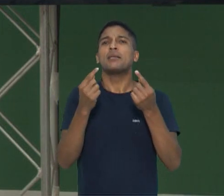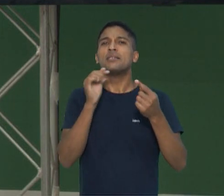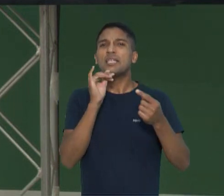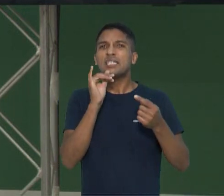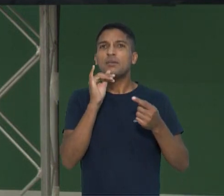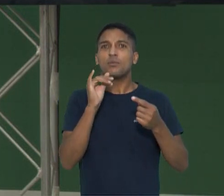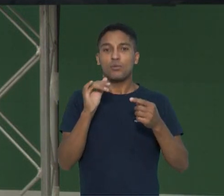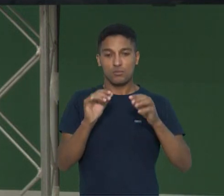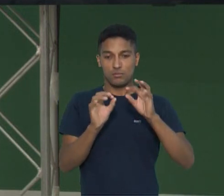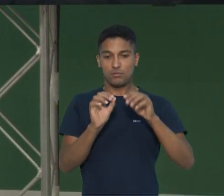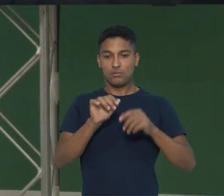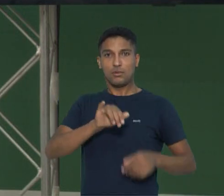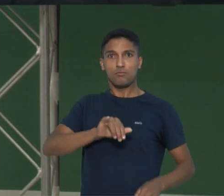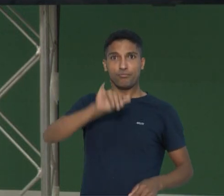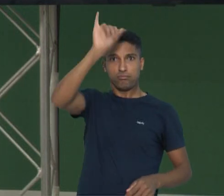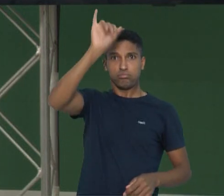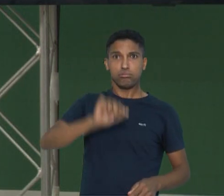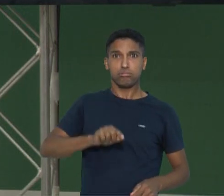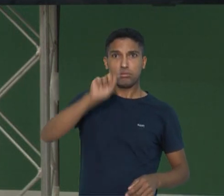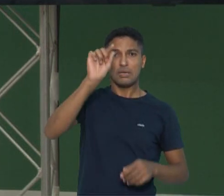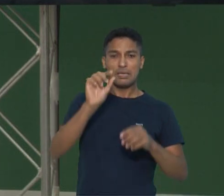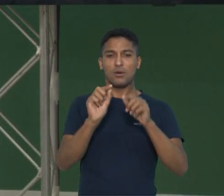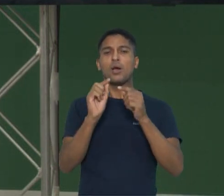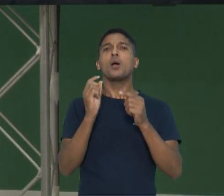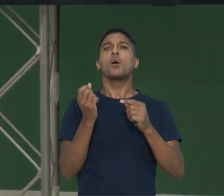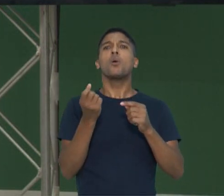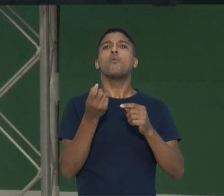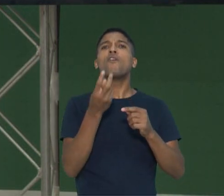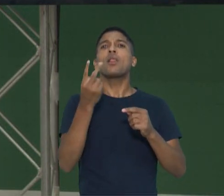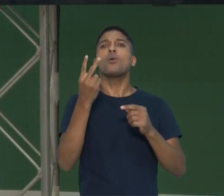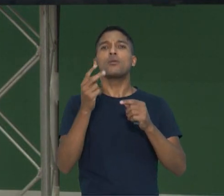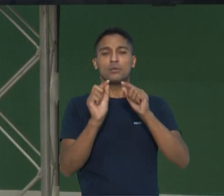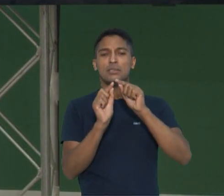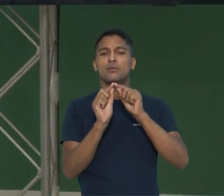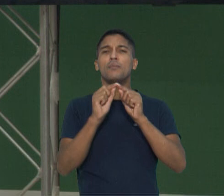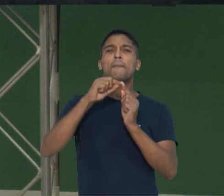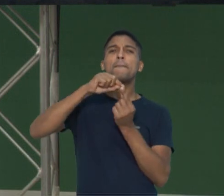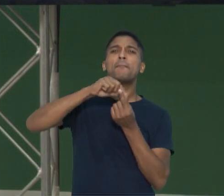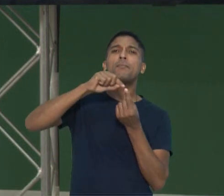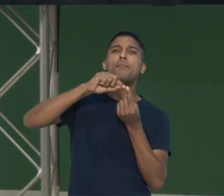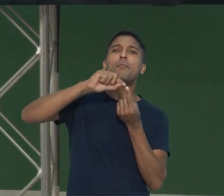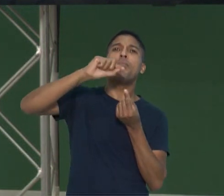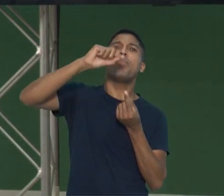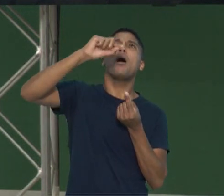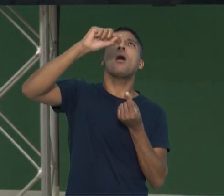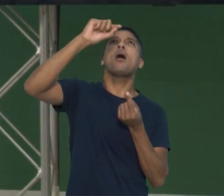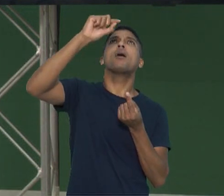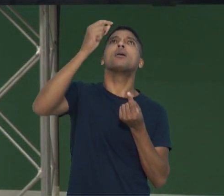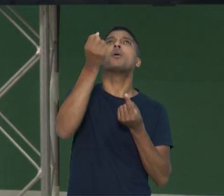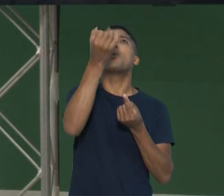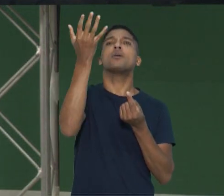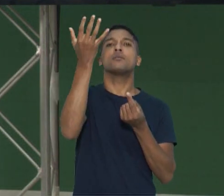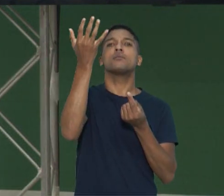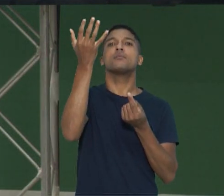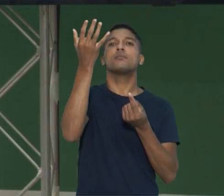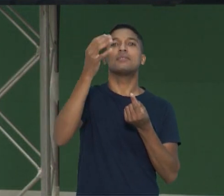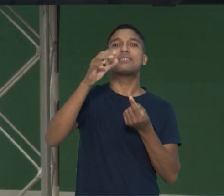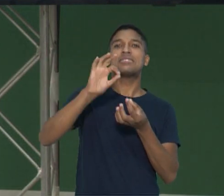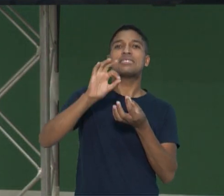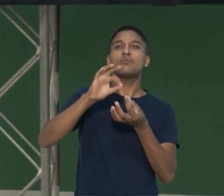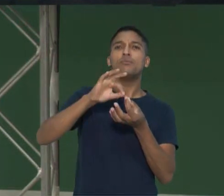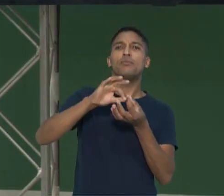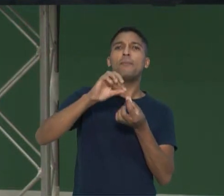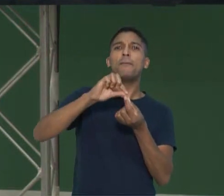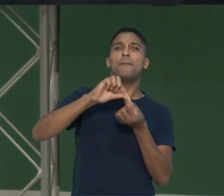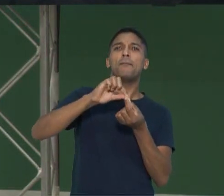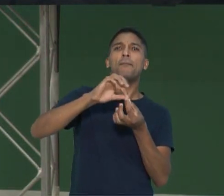extremo do eixo imaginário? Tá? Então, essa é uma distância, é um elemento também da hipérbole, mas nós vamos